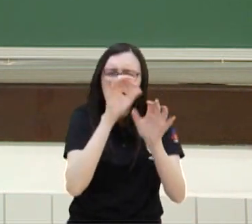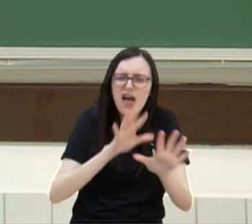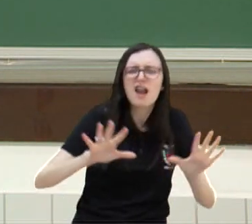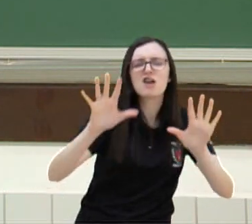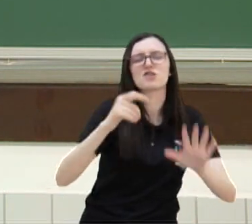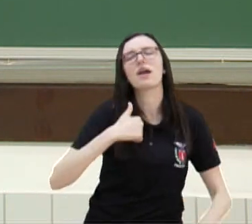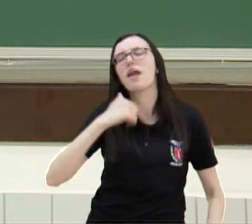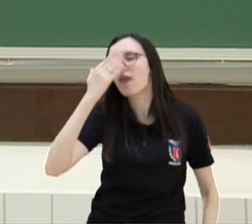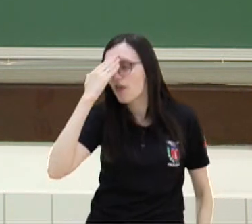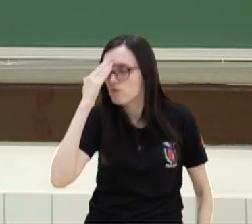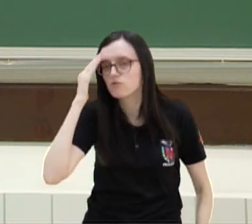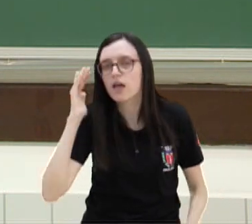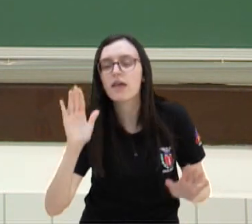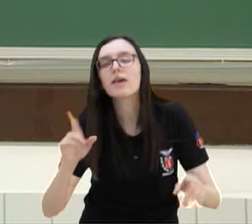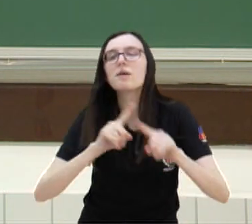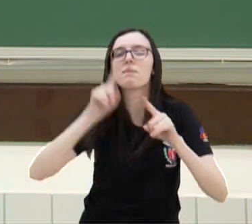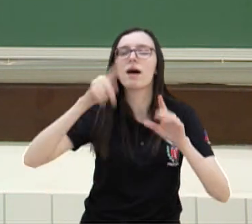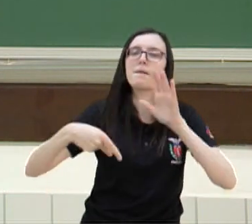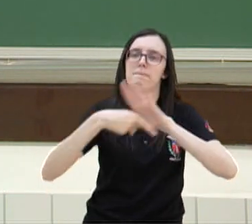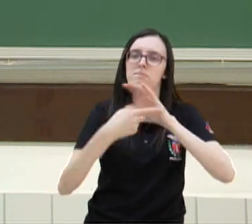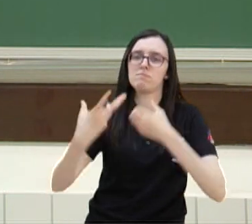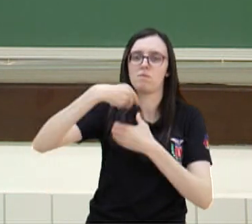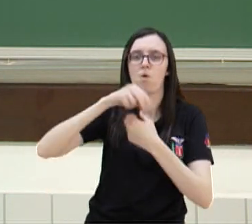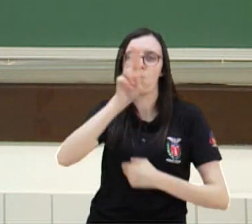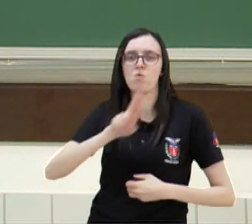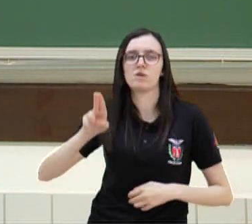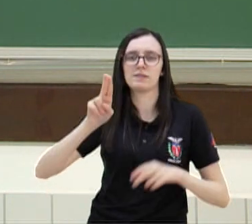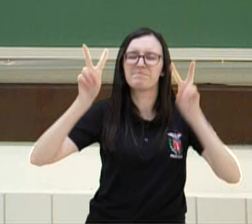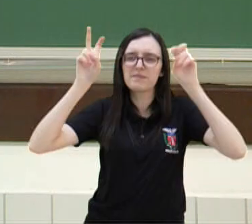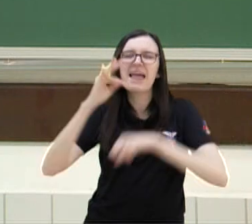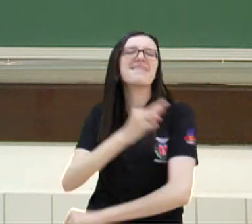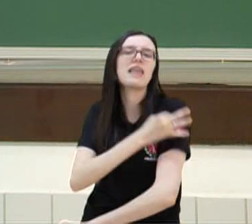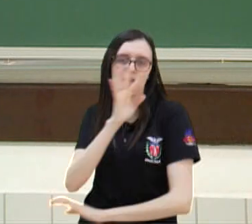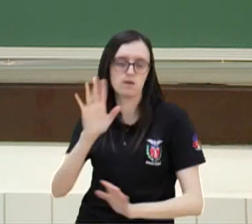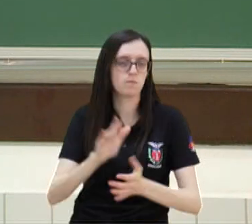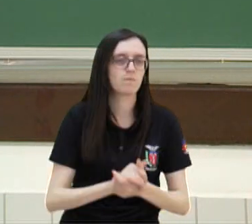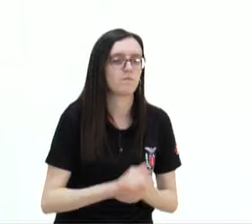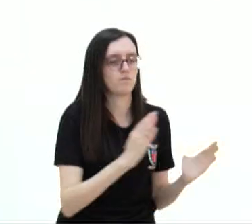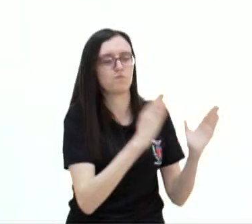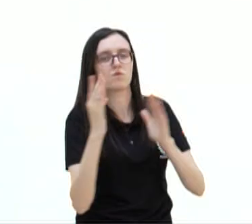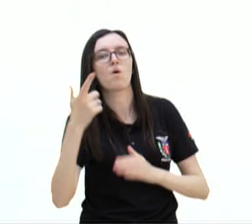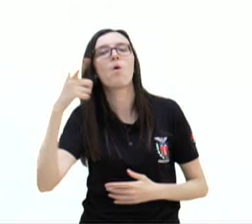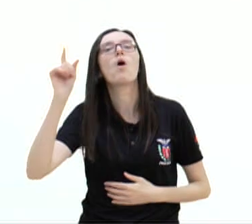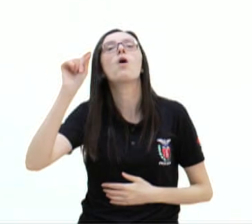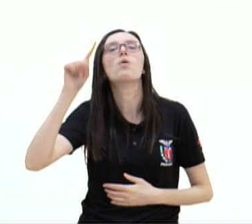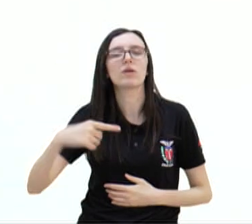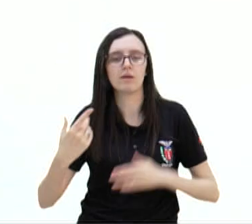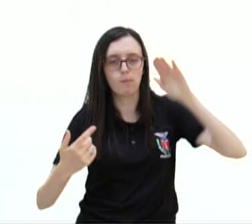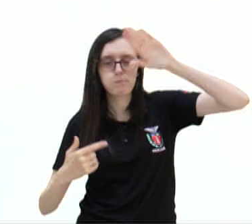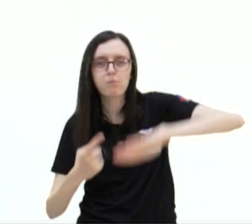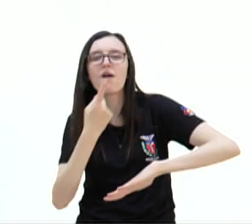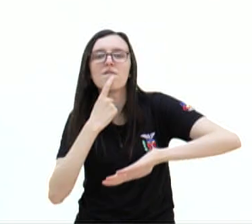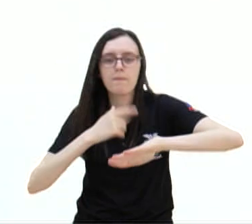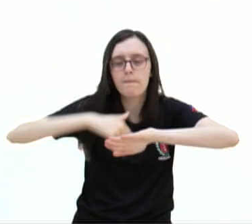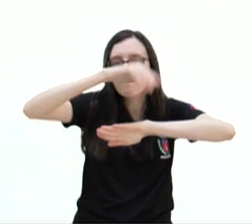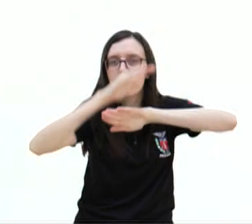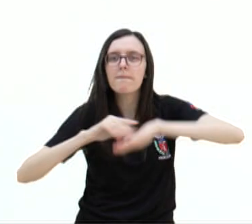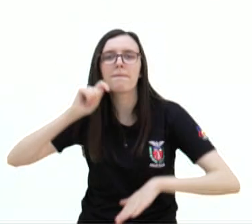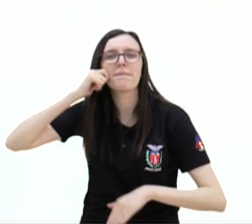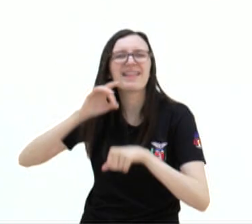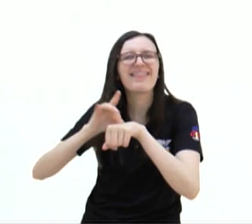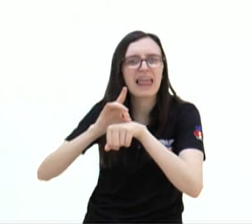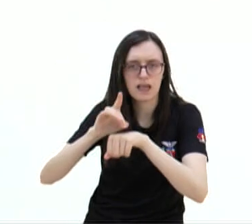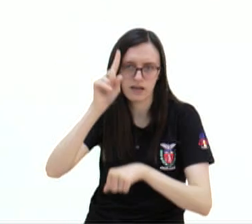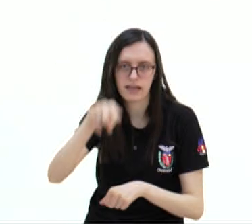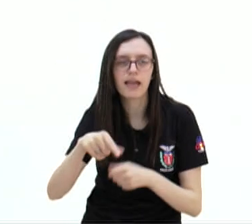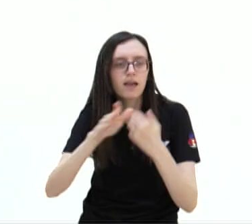eu sei, mas é o termo técnico utilizado, tá ok? E a pintura negra sobre fundo vermelho, aqui no caso narrando uma